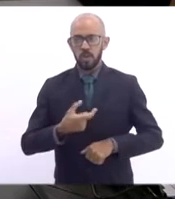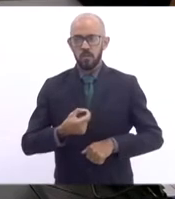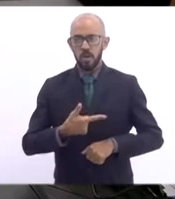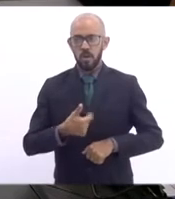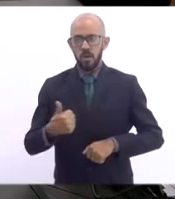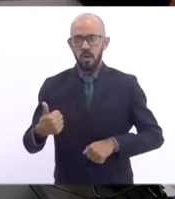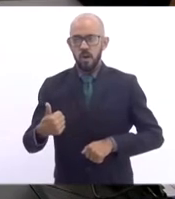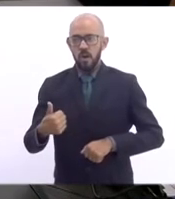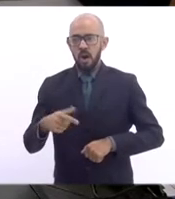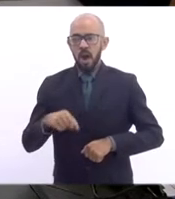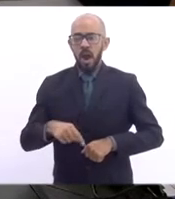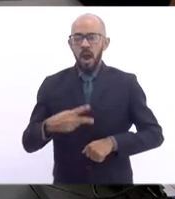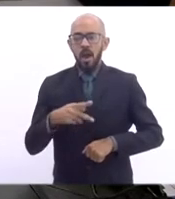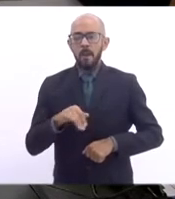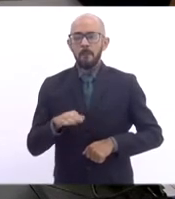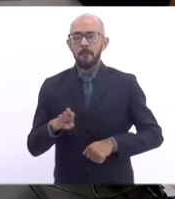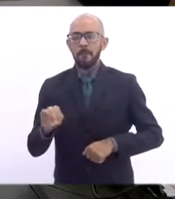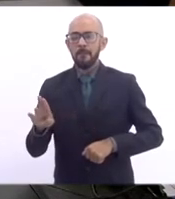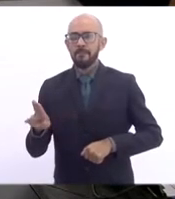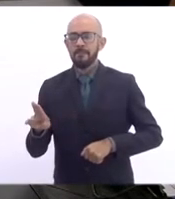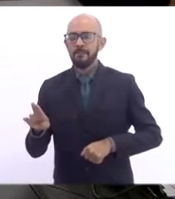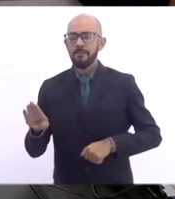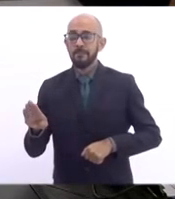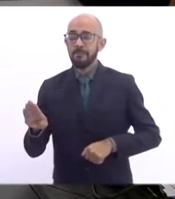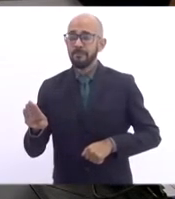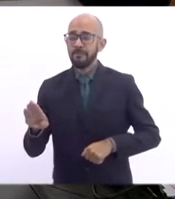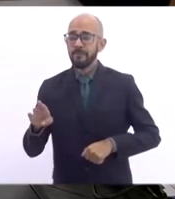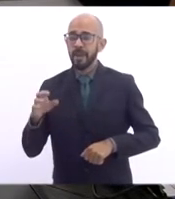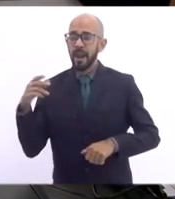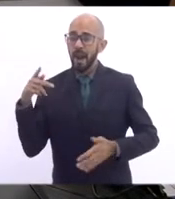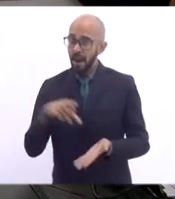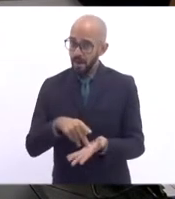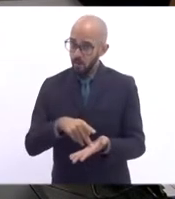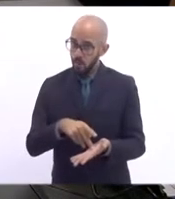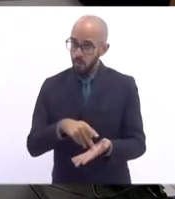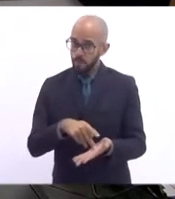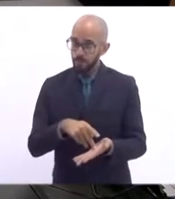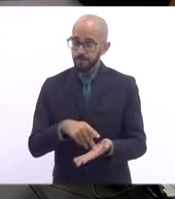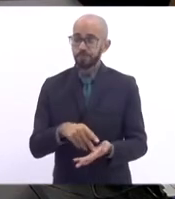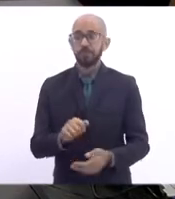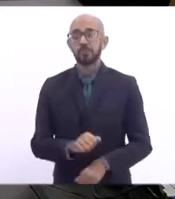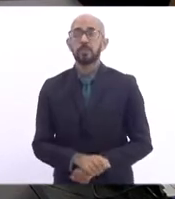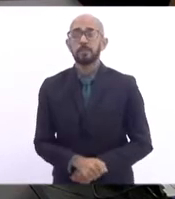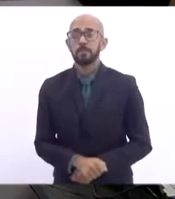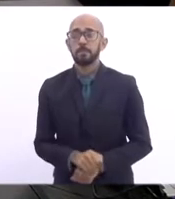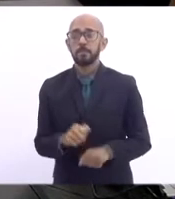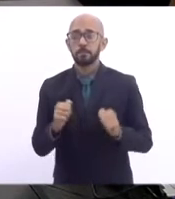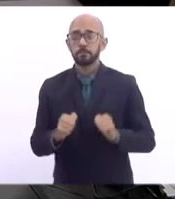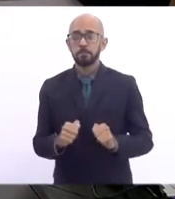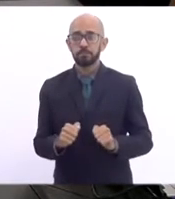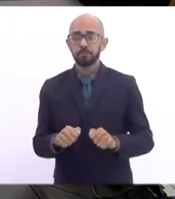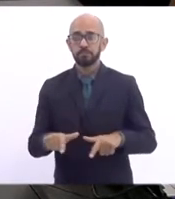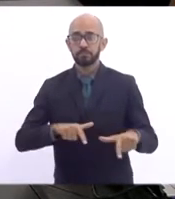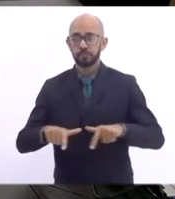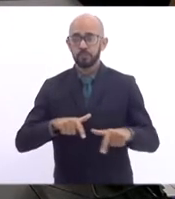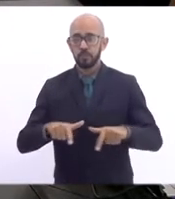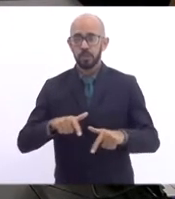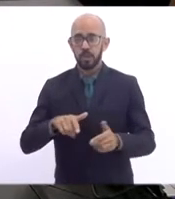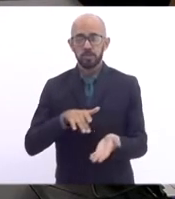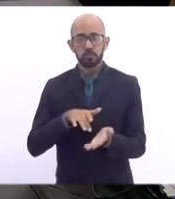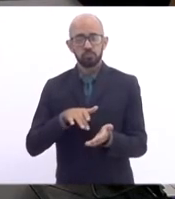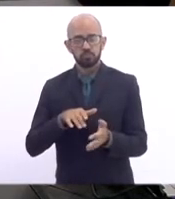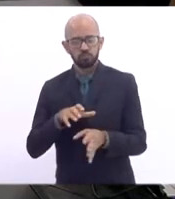Dados reais PIB real juro Real tudo real e pode trabalhar numa simulação de curto